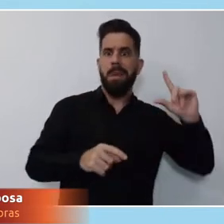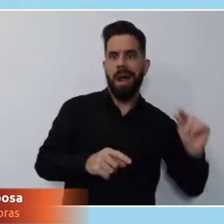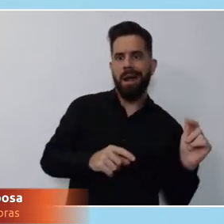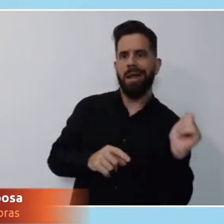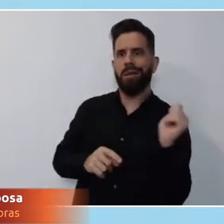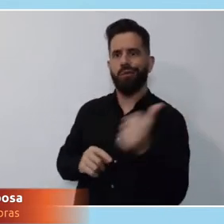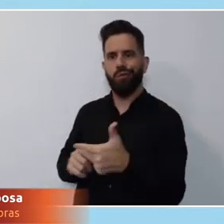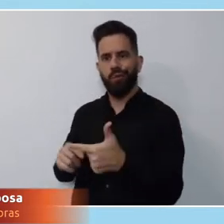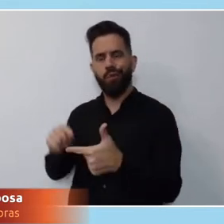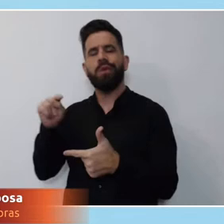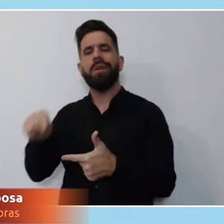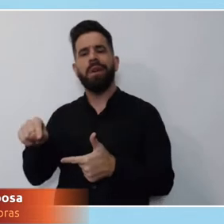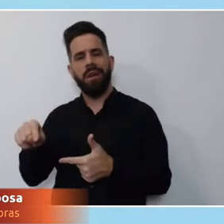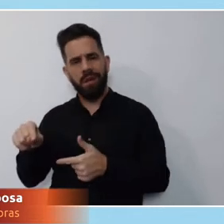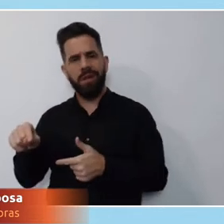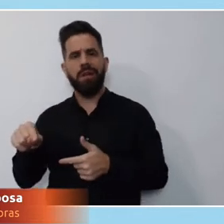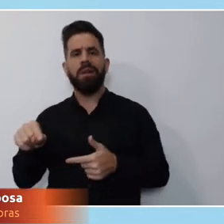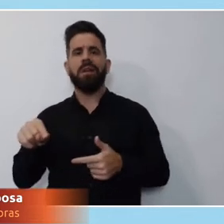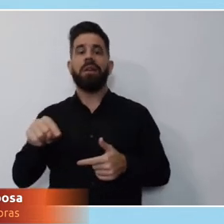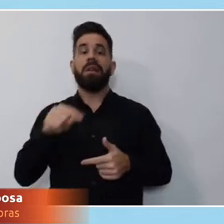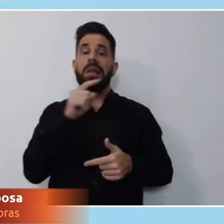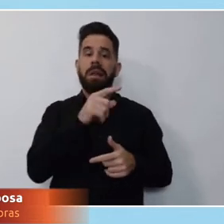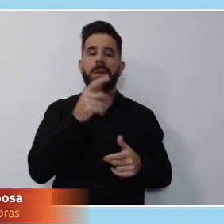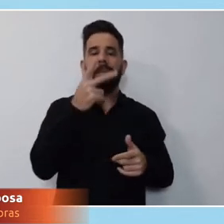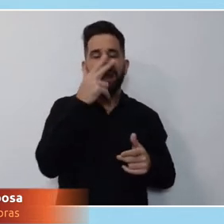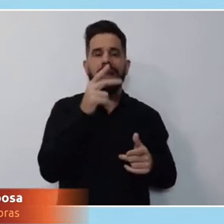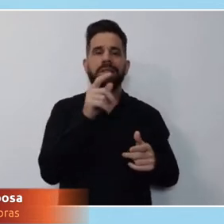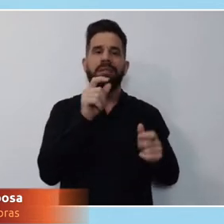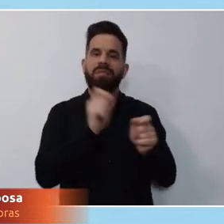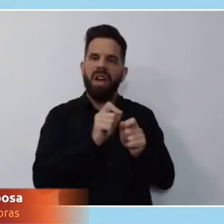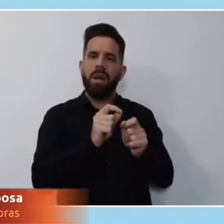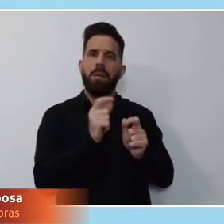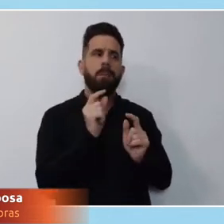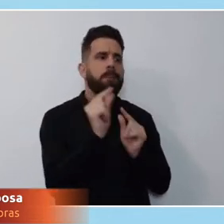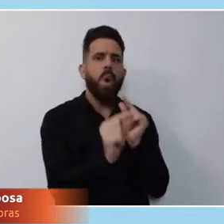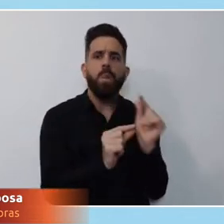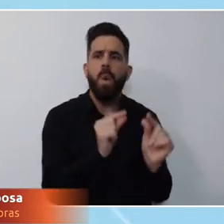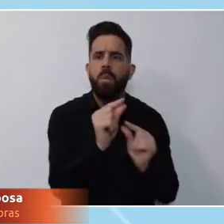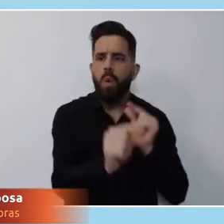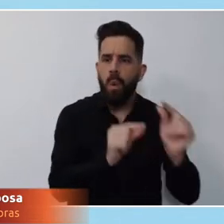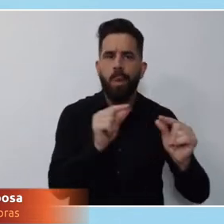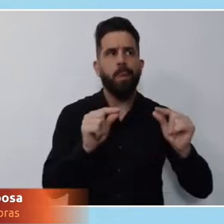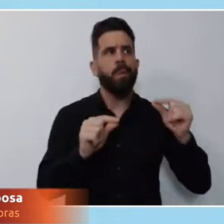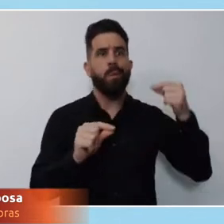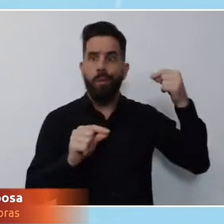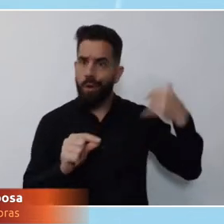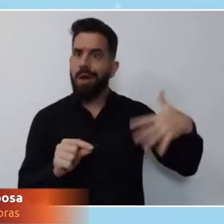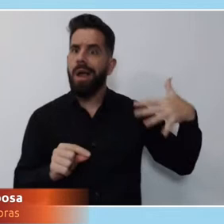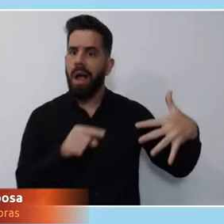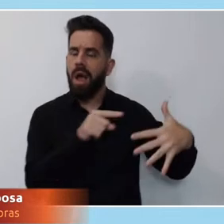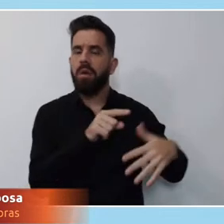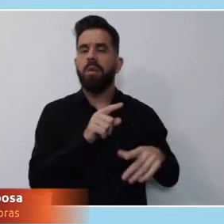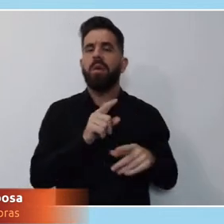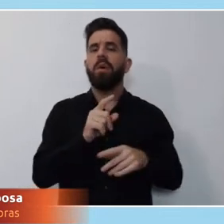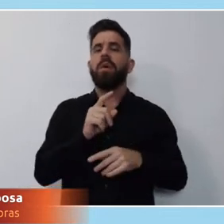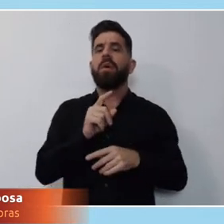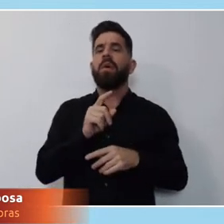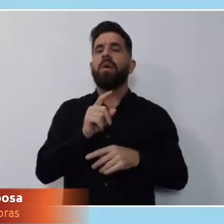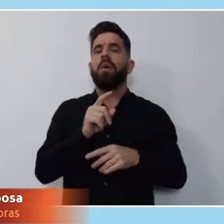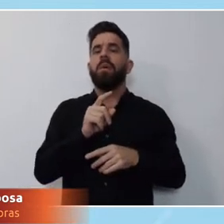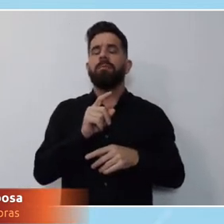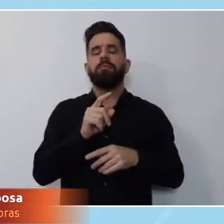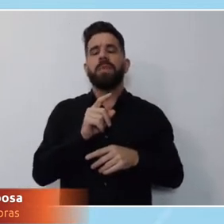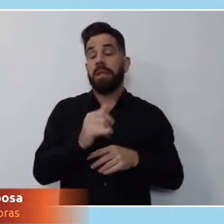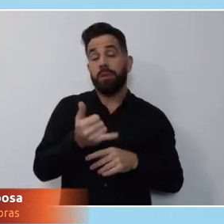acabam sendo produzidos em menor escala, né, então às vezes o preço é maior até por isso, mas para quem não pode consumir esses produtos, tem que